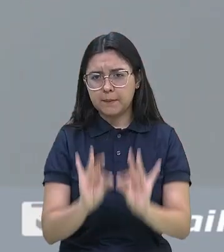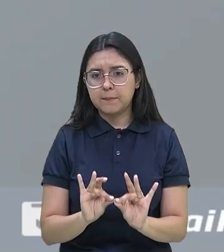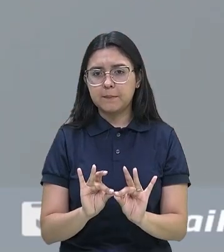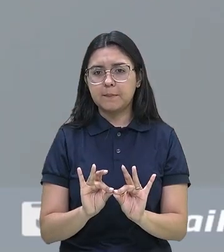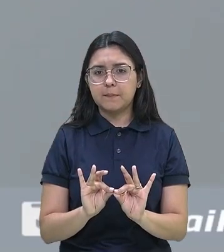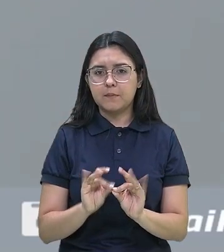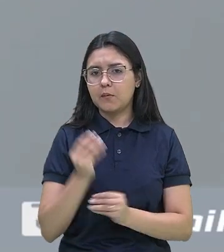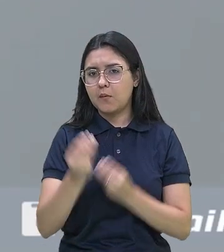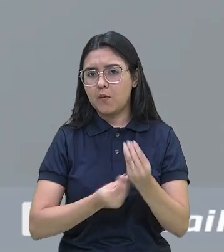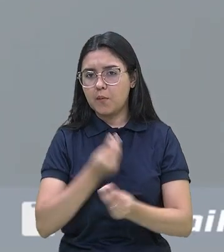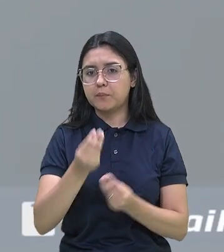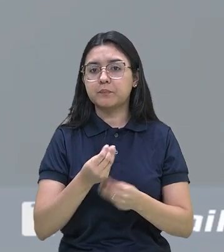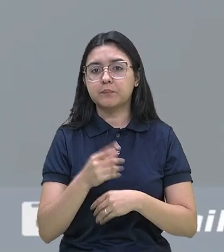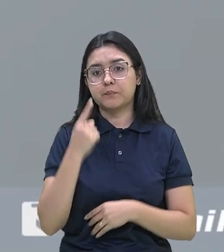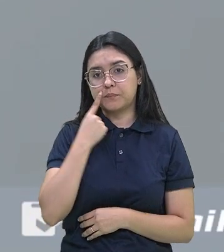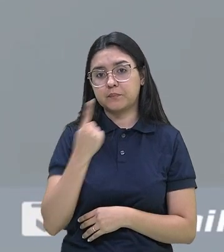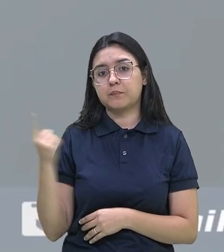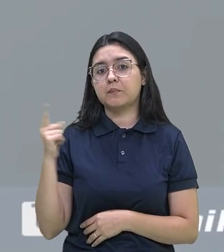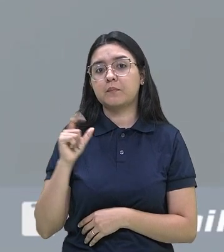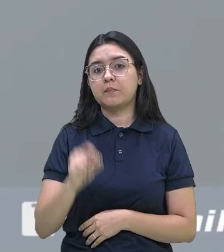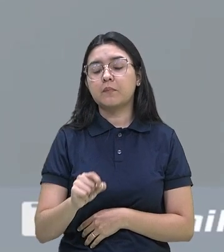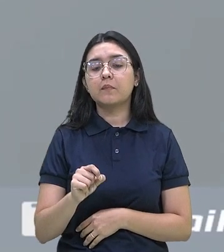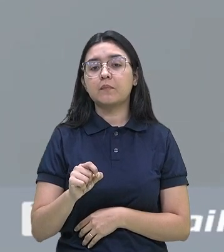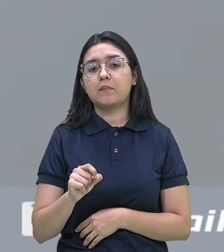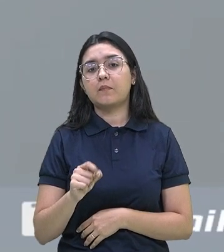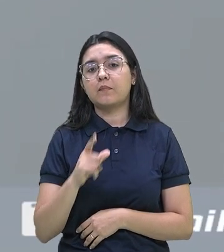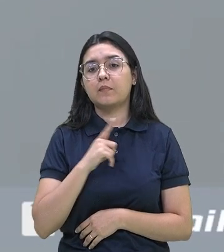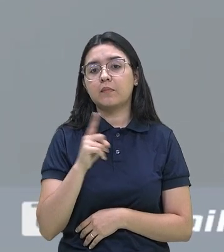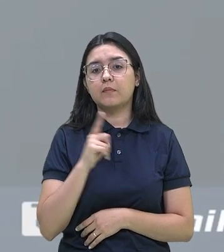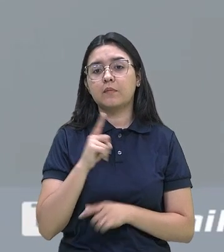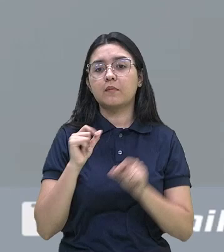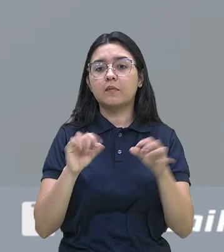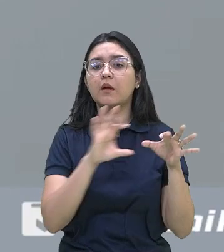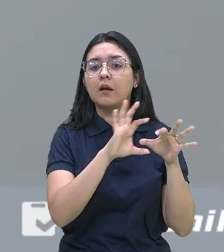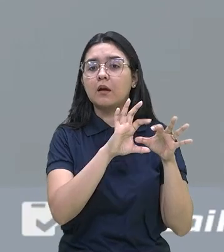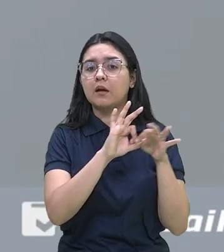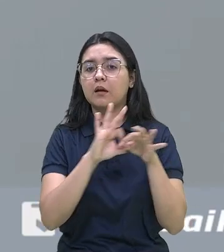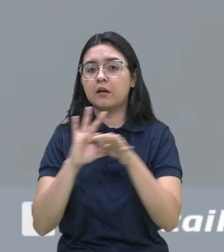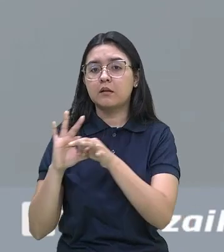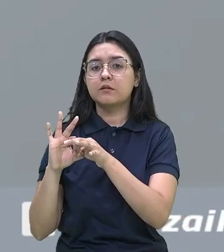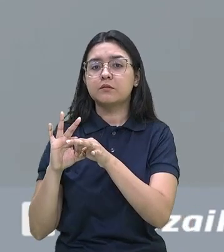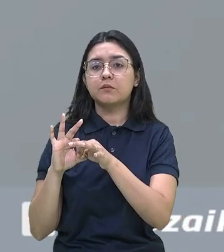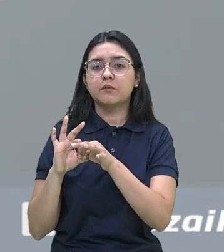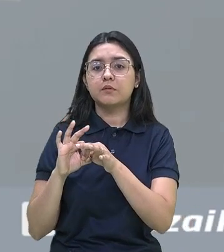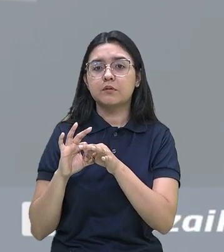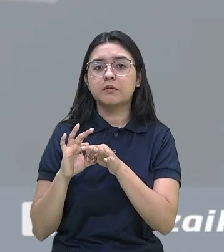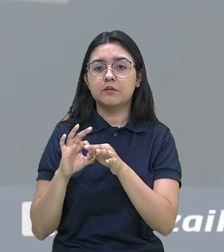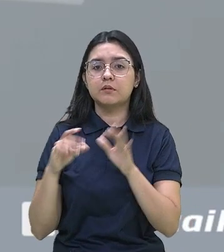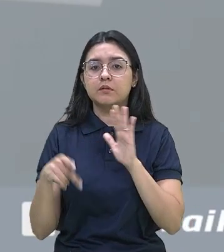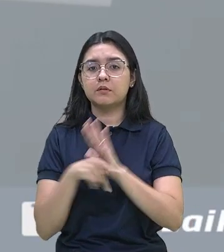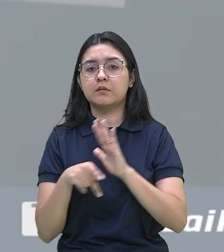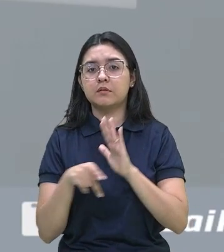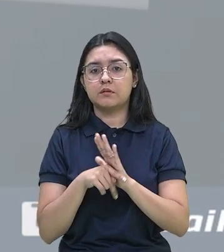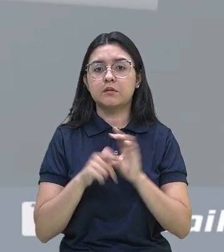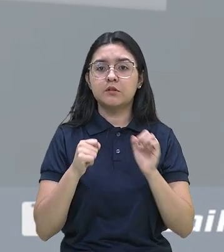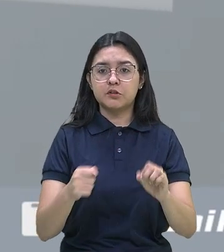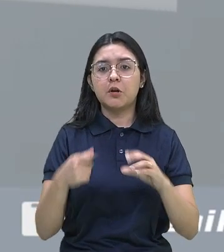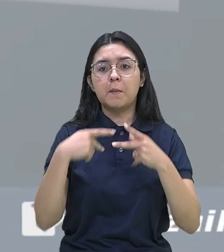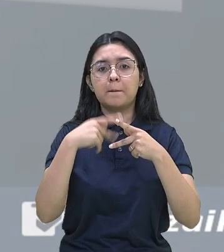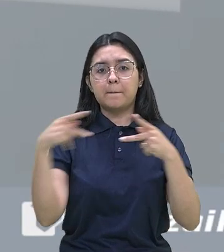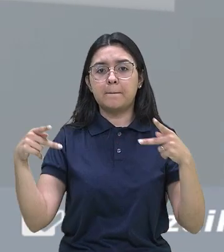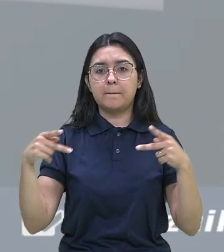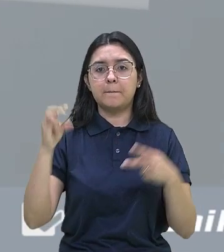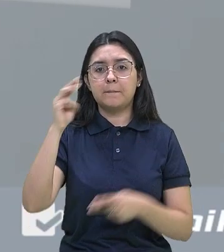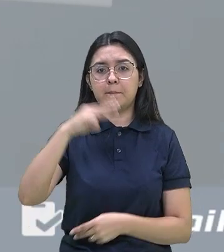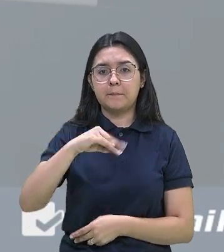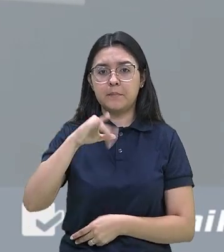ainda, olha só, que é ali a interação das cadeias proteicas de miosina